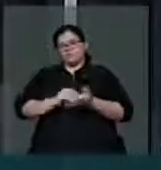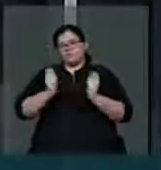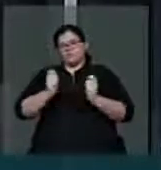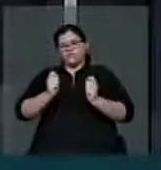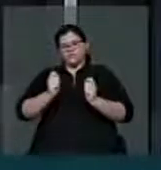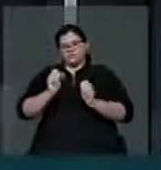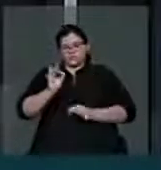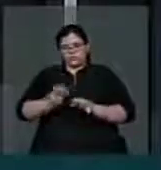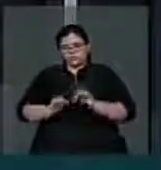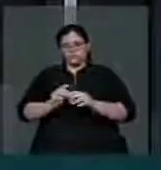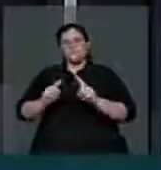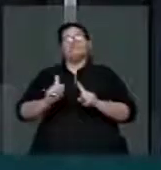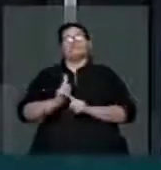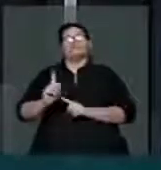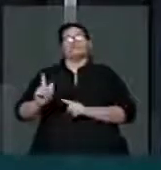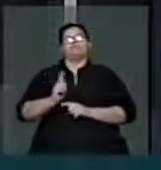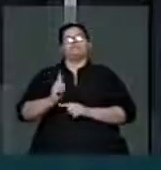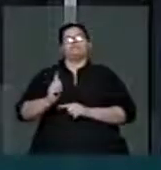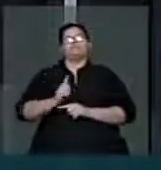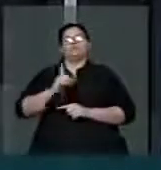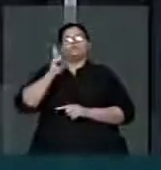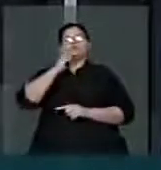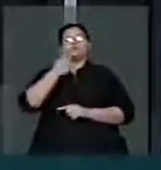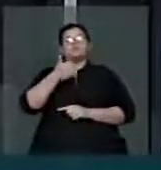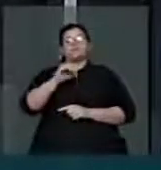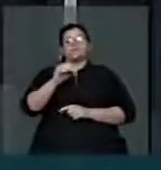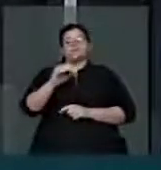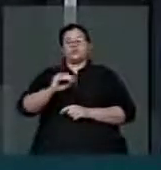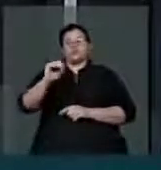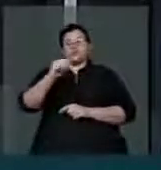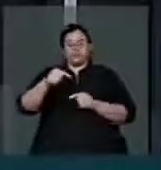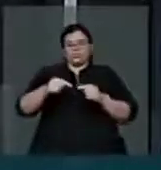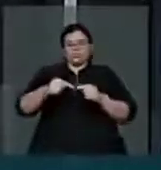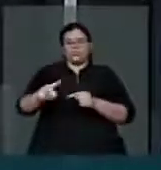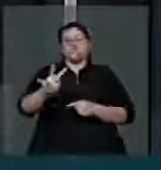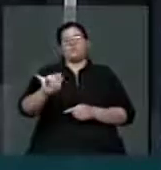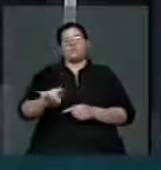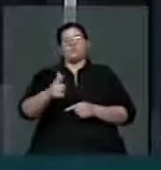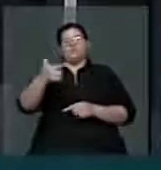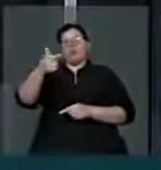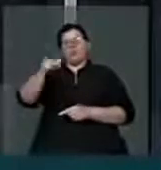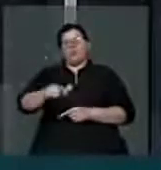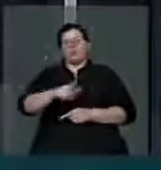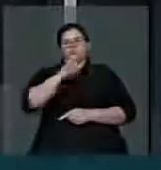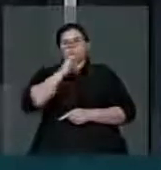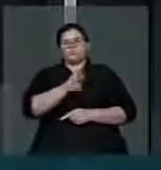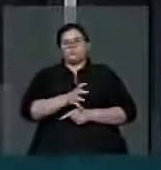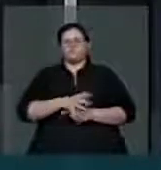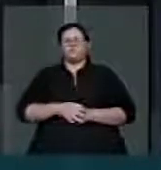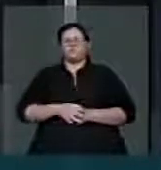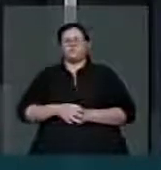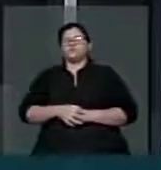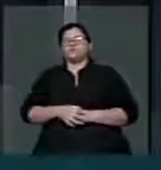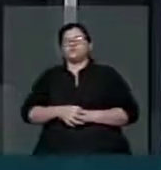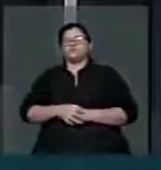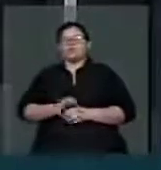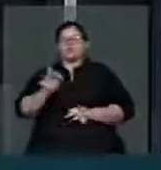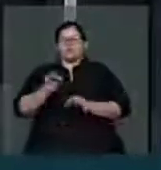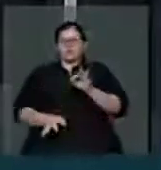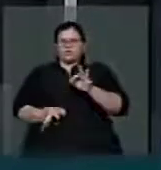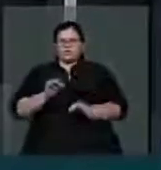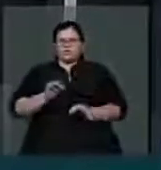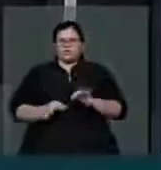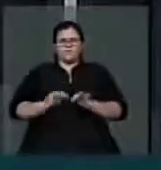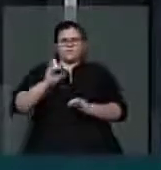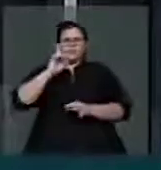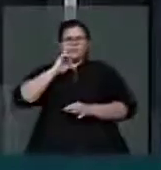fato. Os julgamentos serão no dia 10 de outubro. Além disso, nós teremos no dia 27, agora, terça-feira,